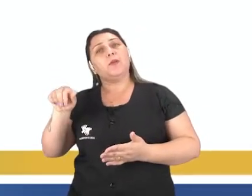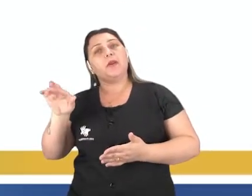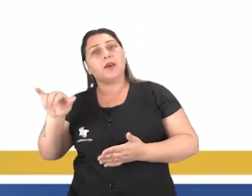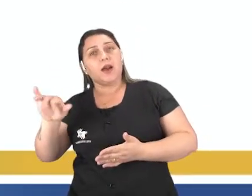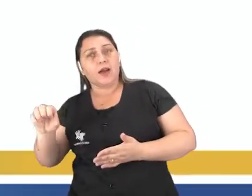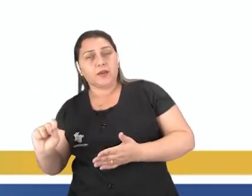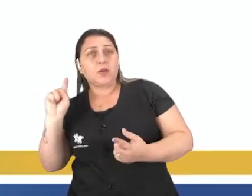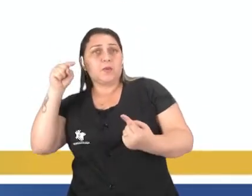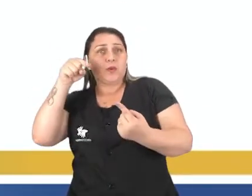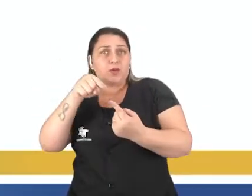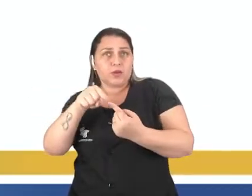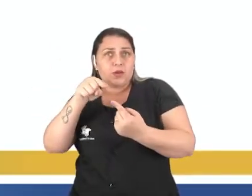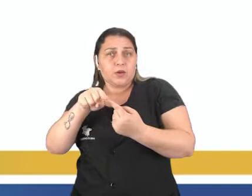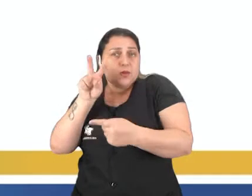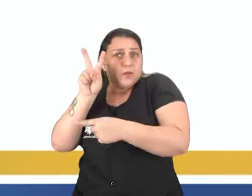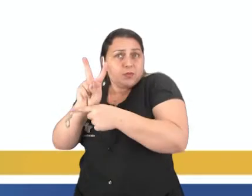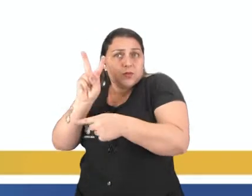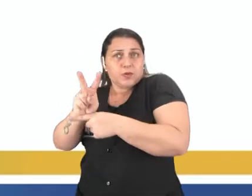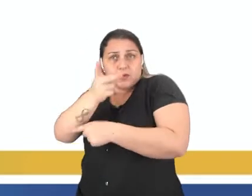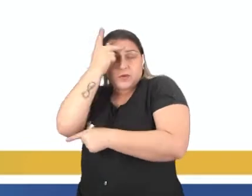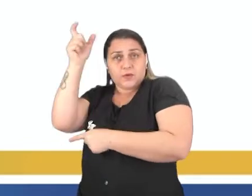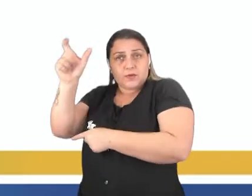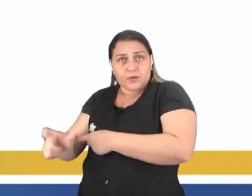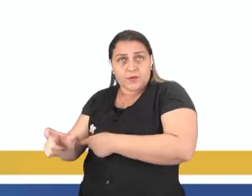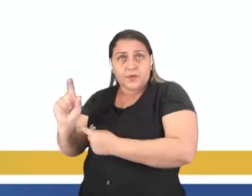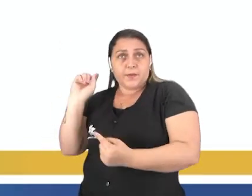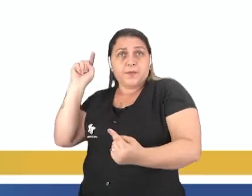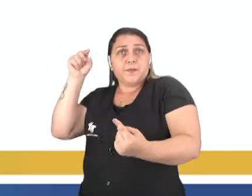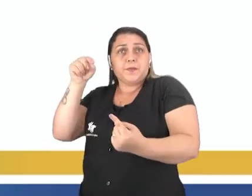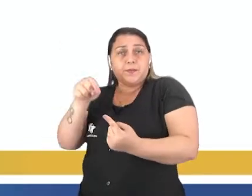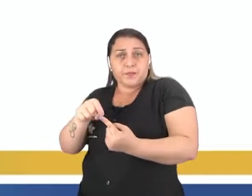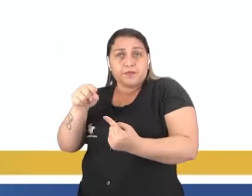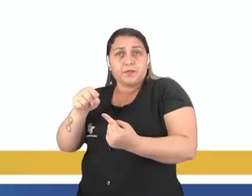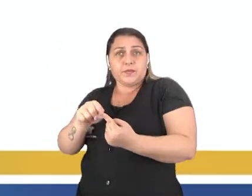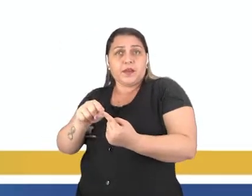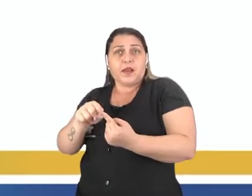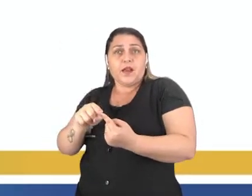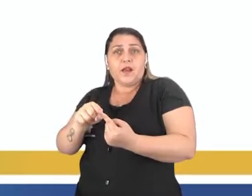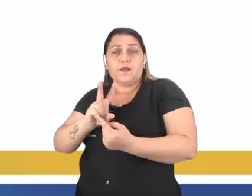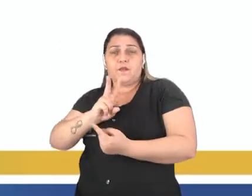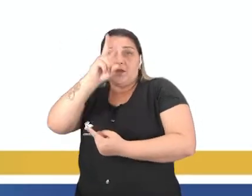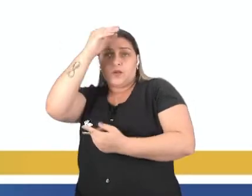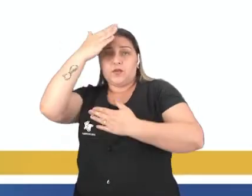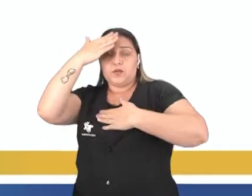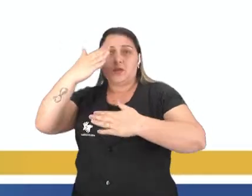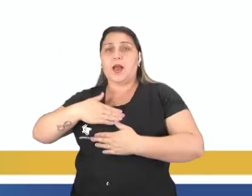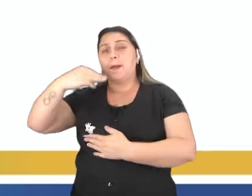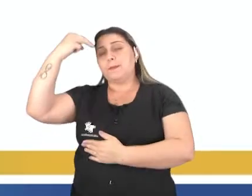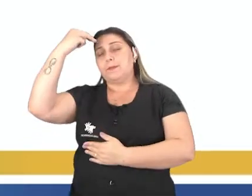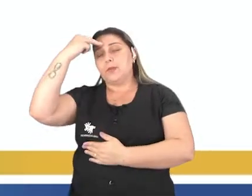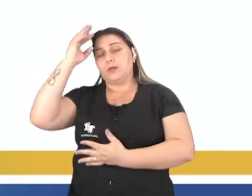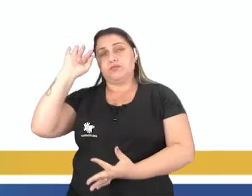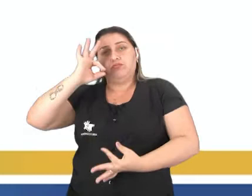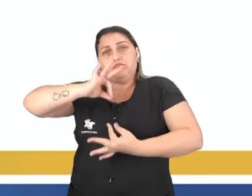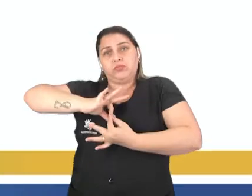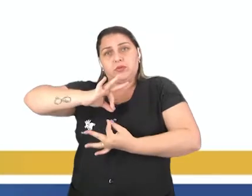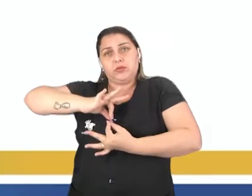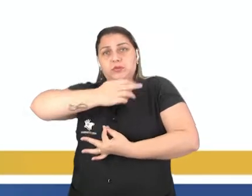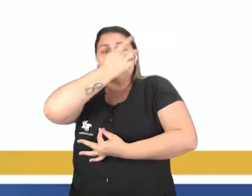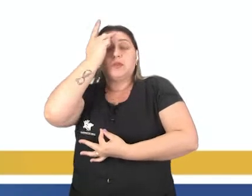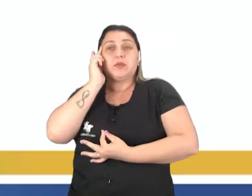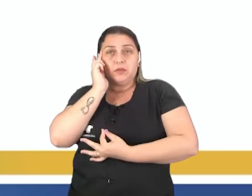vão muito além da defesa pessoal, pois visam a fortalecer o físico, a mente e o espírito de